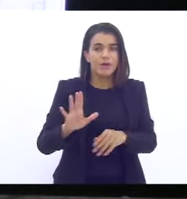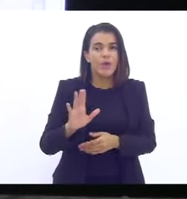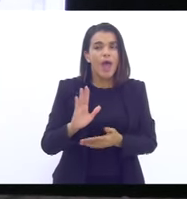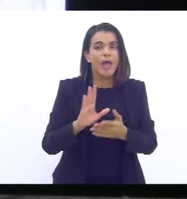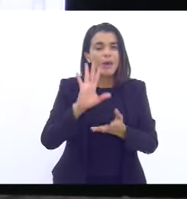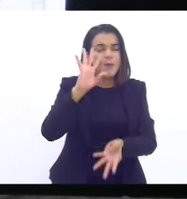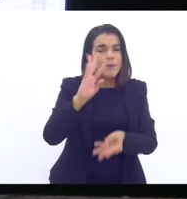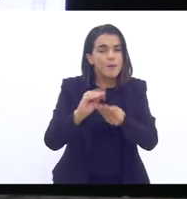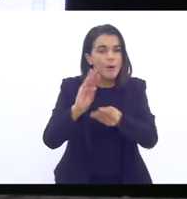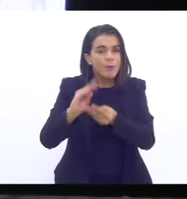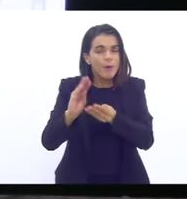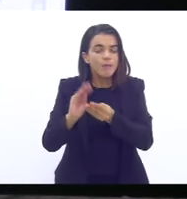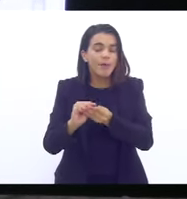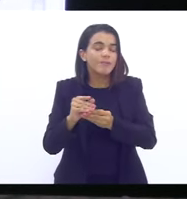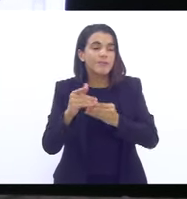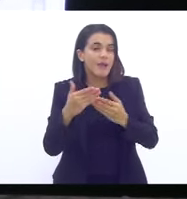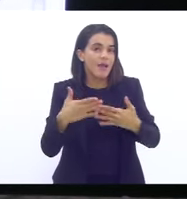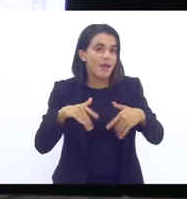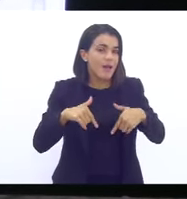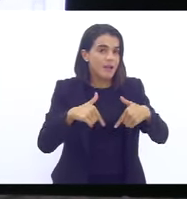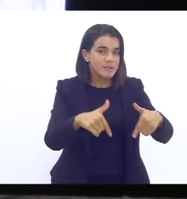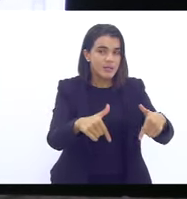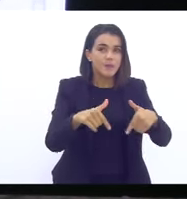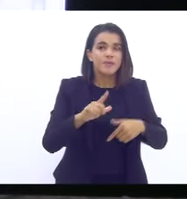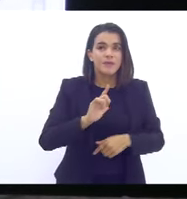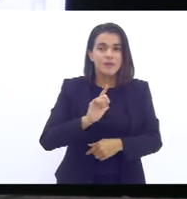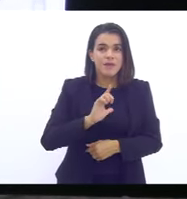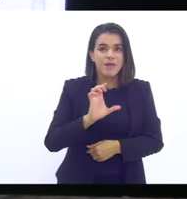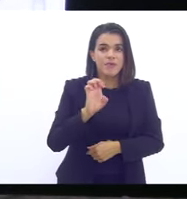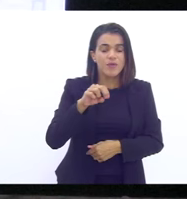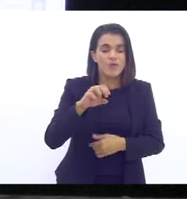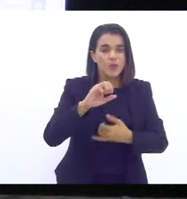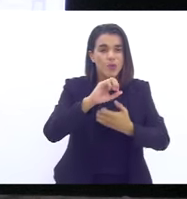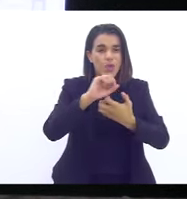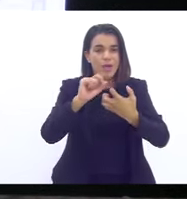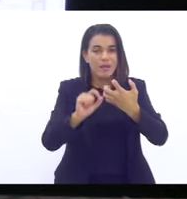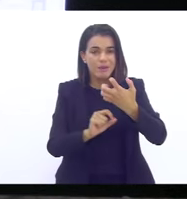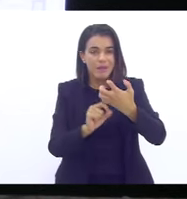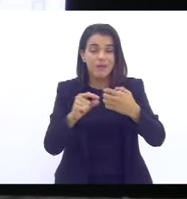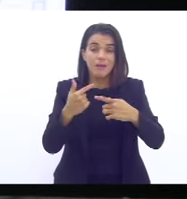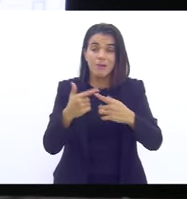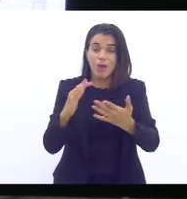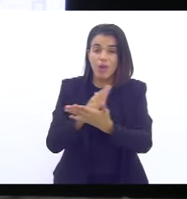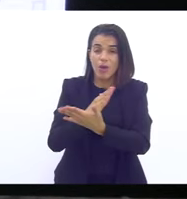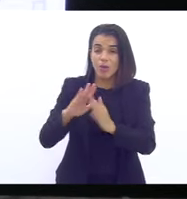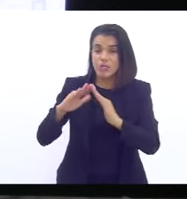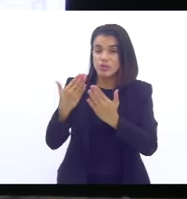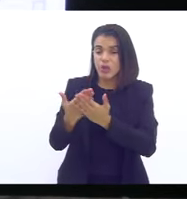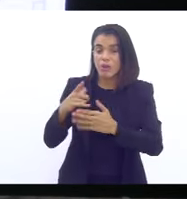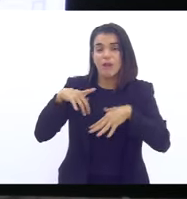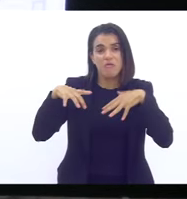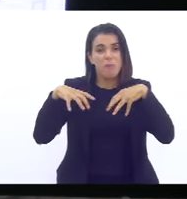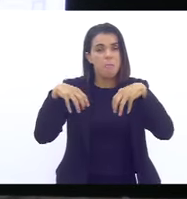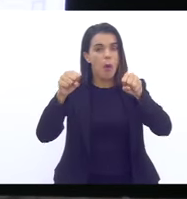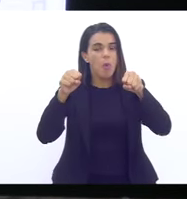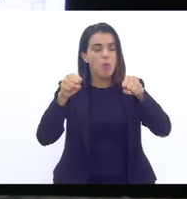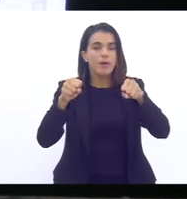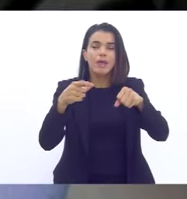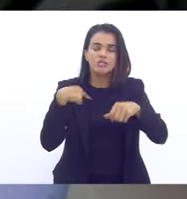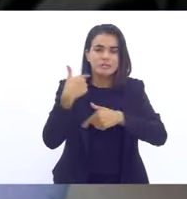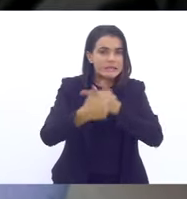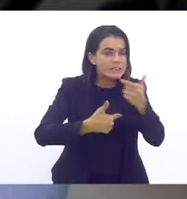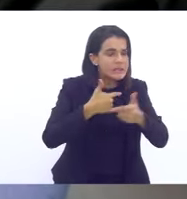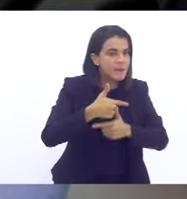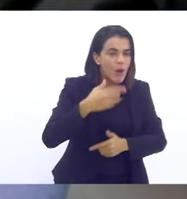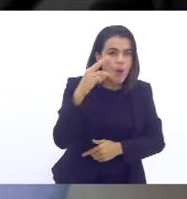fizemos durante esse período. Tivemos a operação do Enem, que foi muito sensível, com falta de energia em algumas escolas, e a gente trabalhou para restabelecer